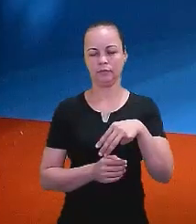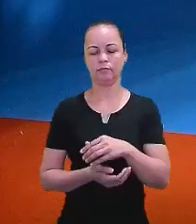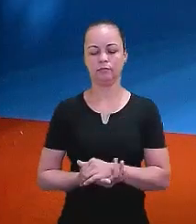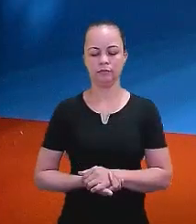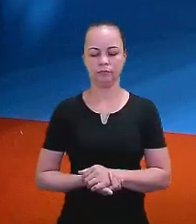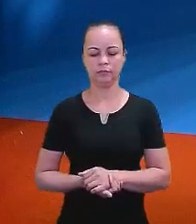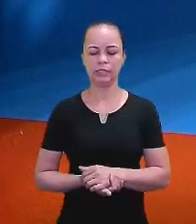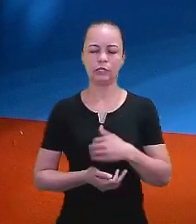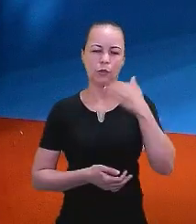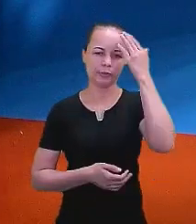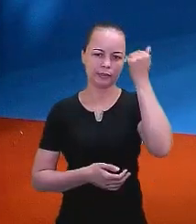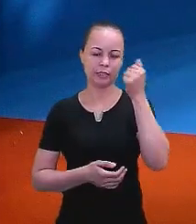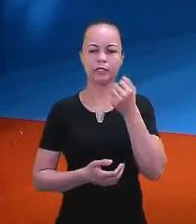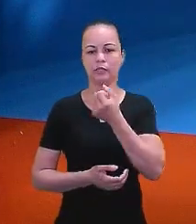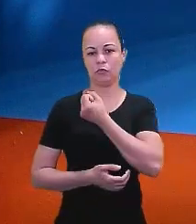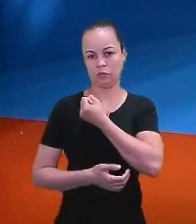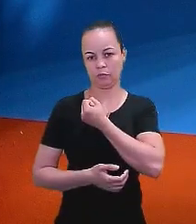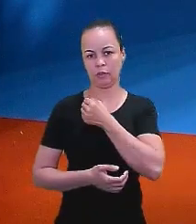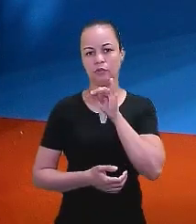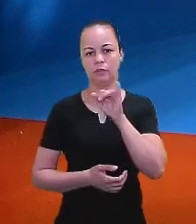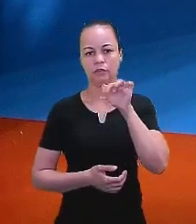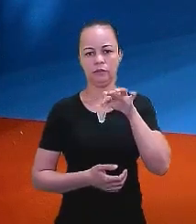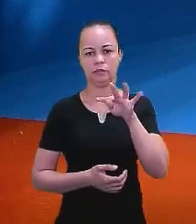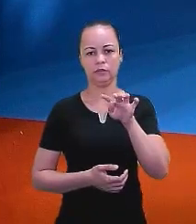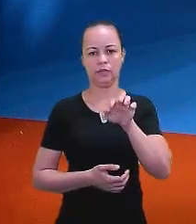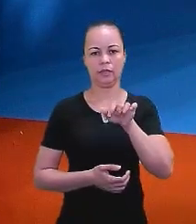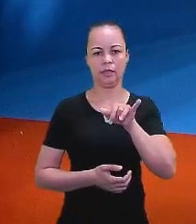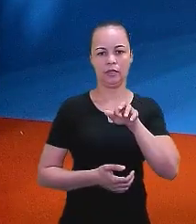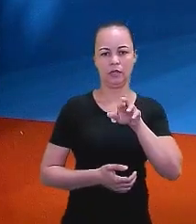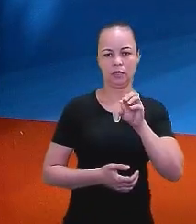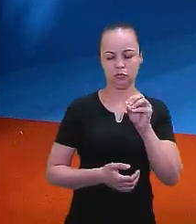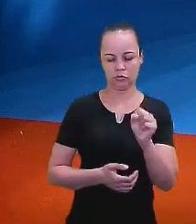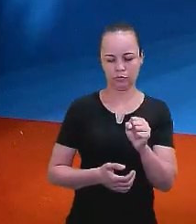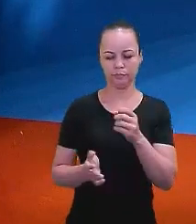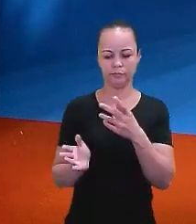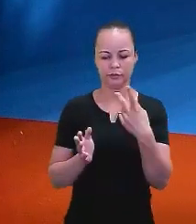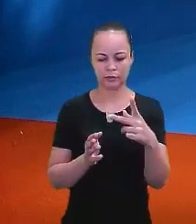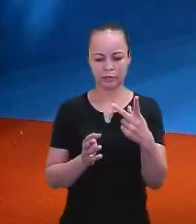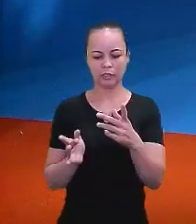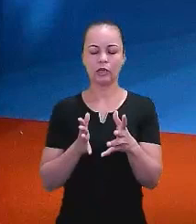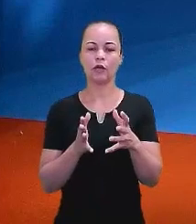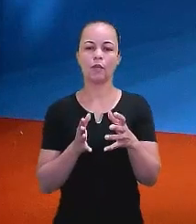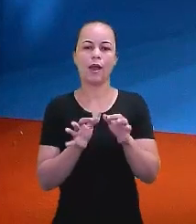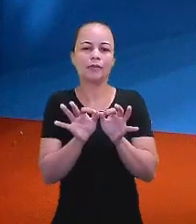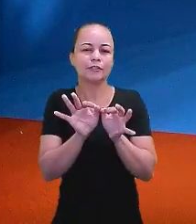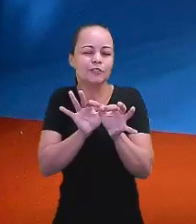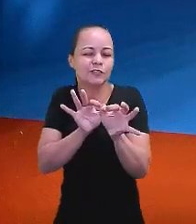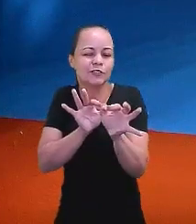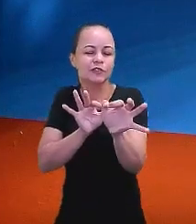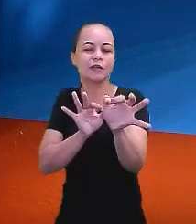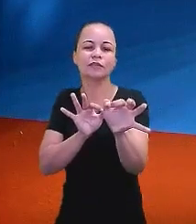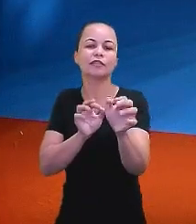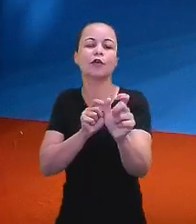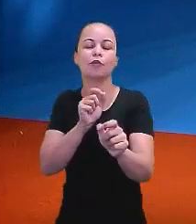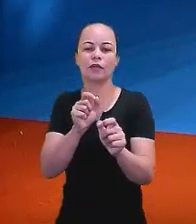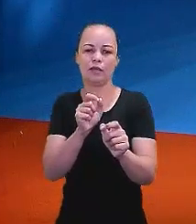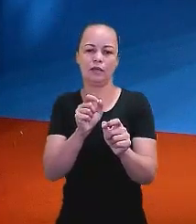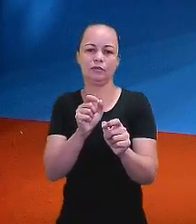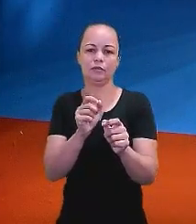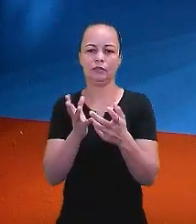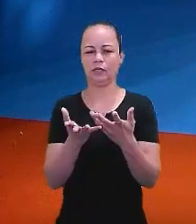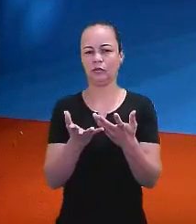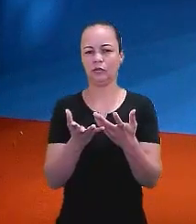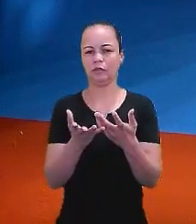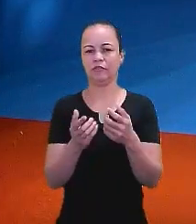né? Porque ela quer saber aqui, ó, ao acionar o controle pela 6ª vez, a distância entre ela e o carrinho era de... Então, eu sei que ela vai fazer um trabalho aí